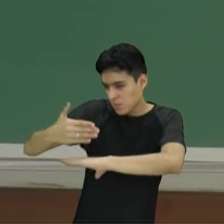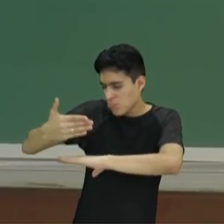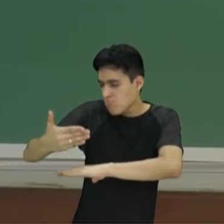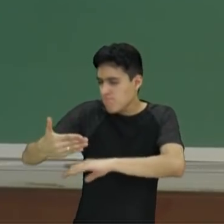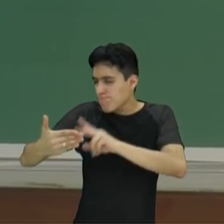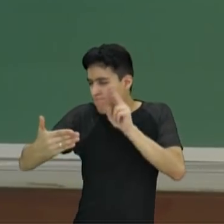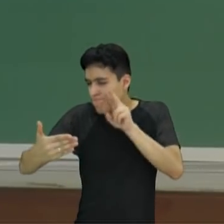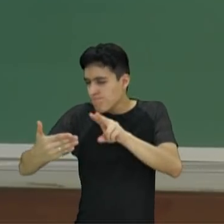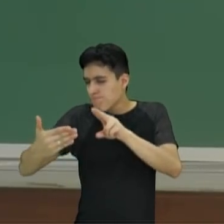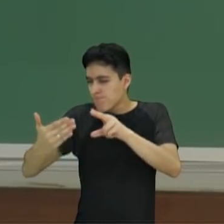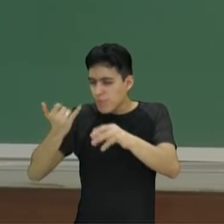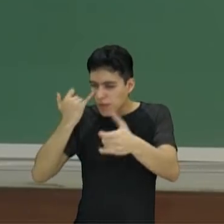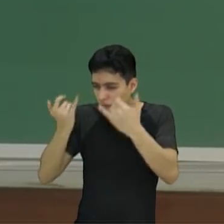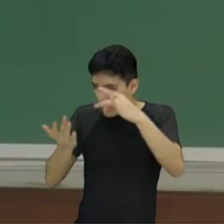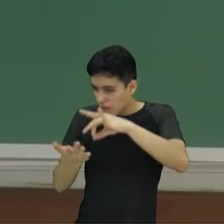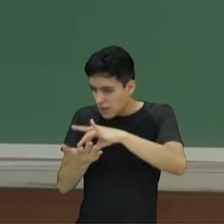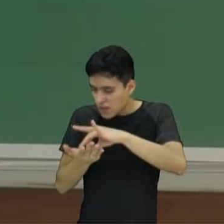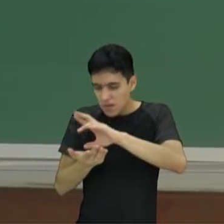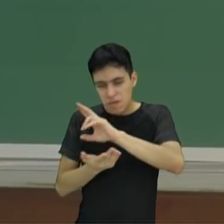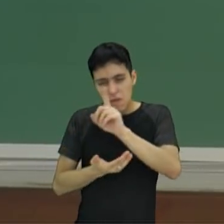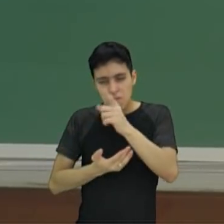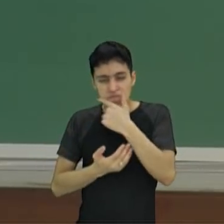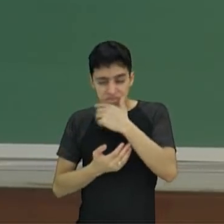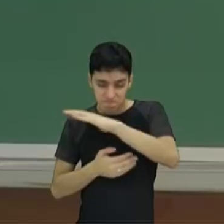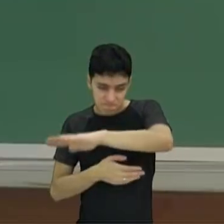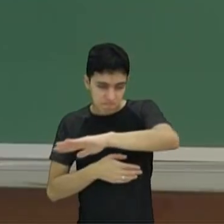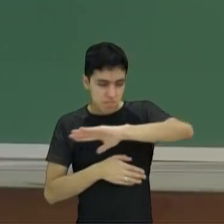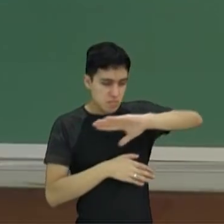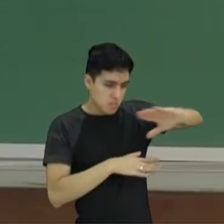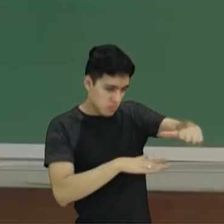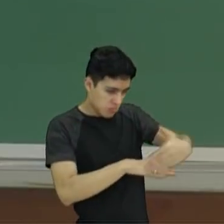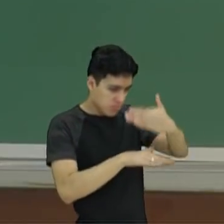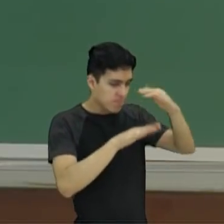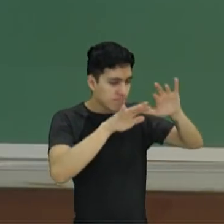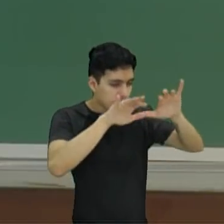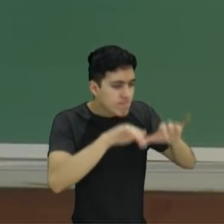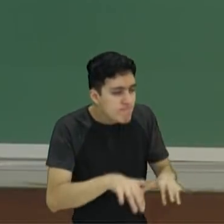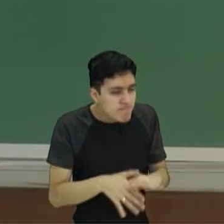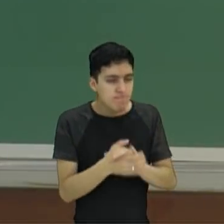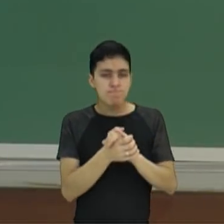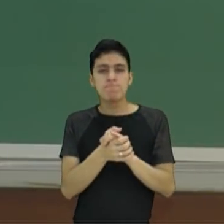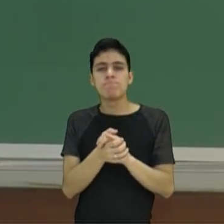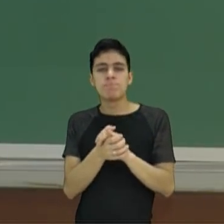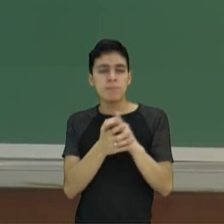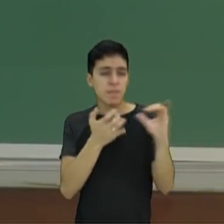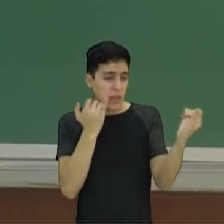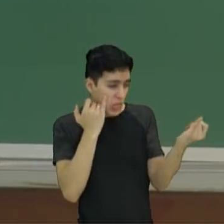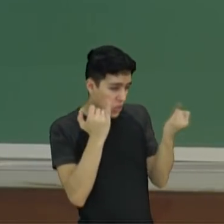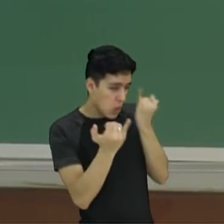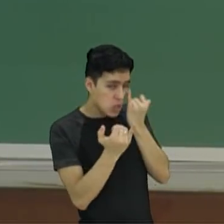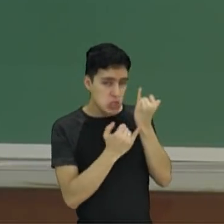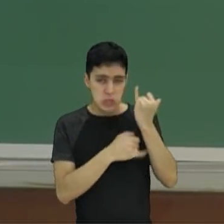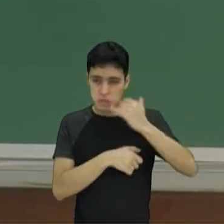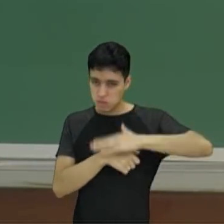notícia para ver se ela é verdadeira ou não? Os alunos selecionam algumas notícias que eles